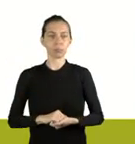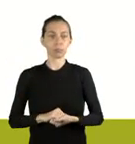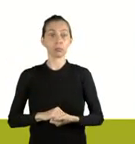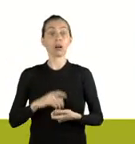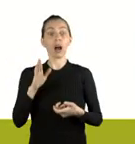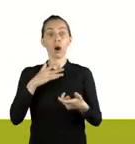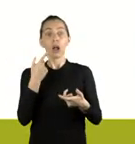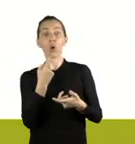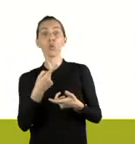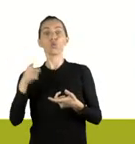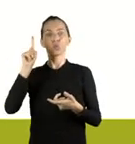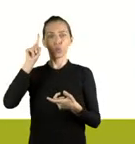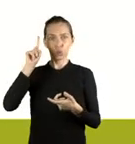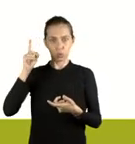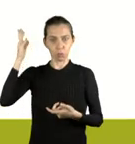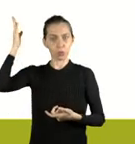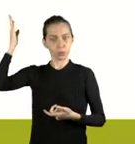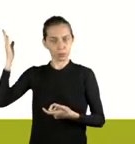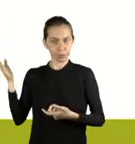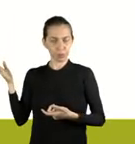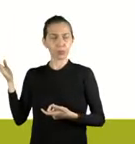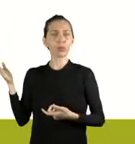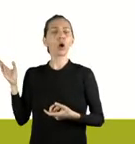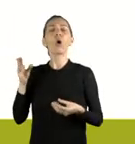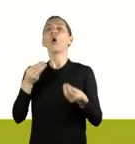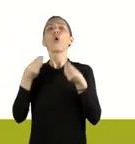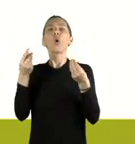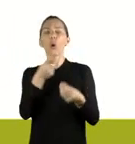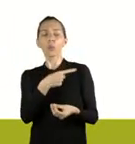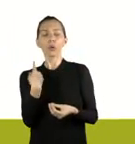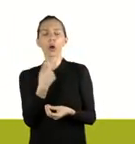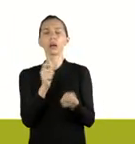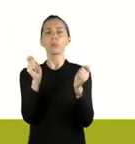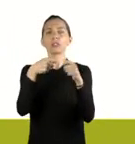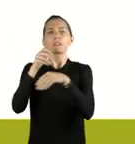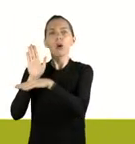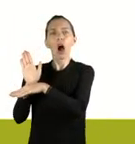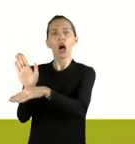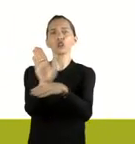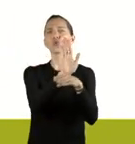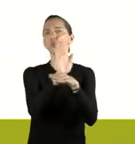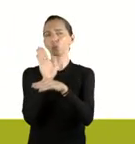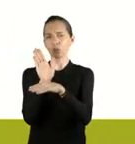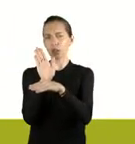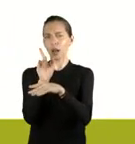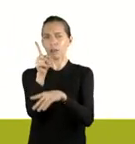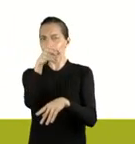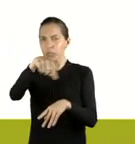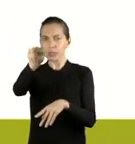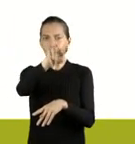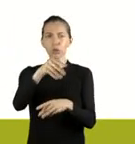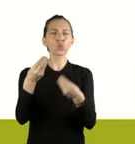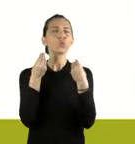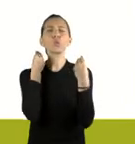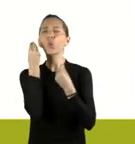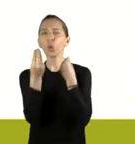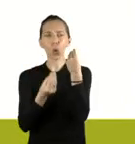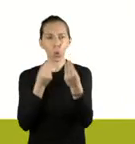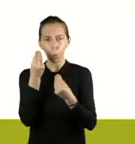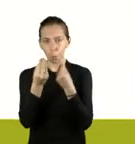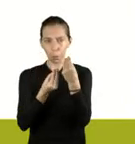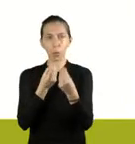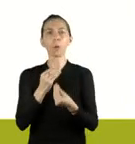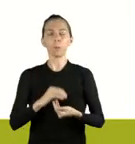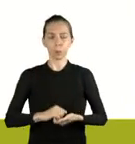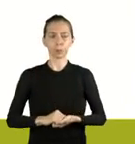Por último, como podemos ajudar vocês? Que eu acho que é a última parte mesmo. Então, como a